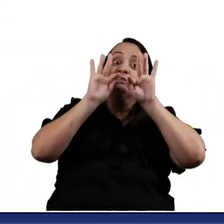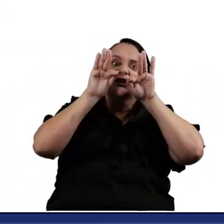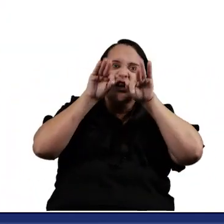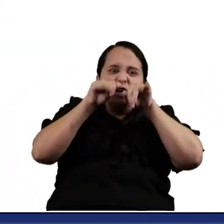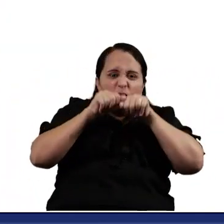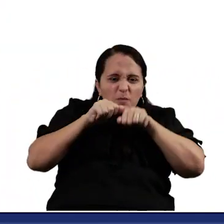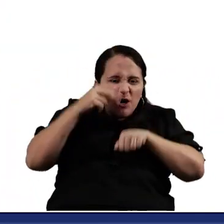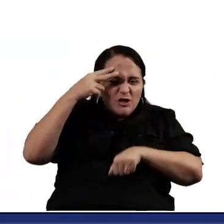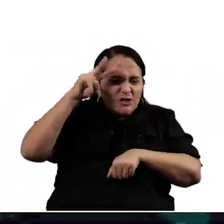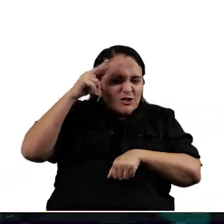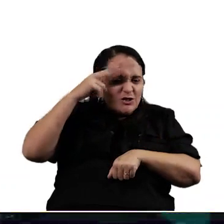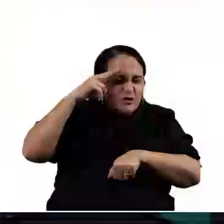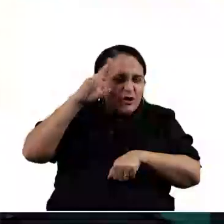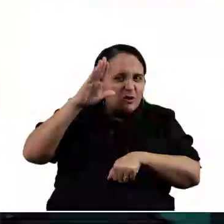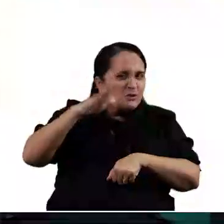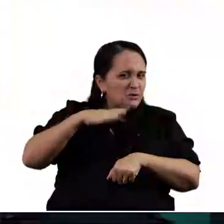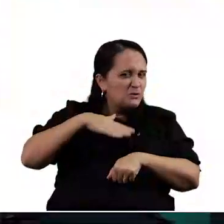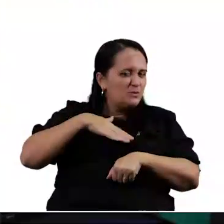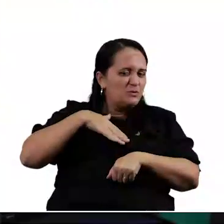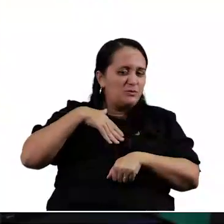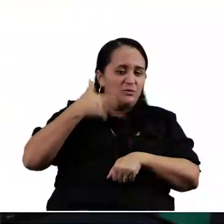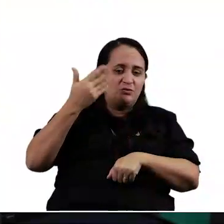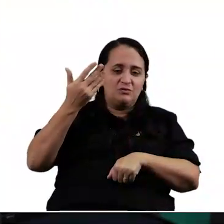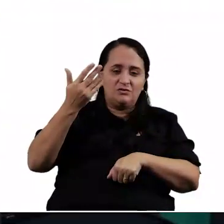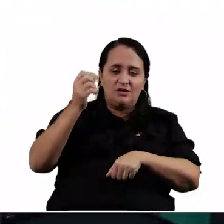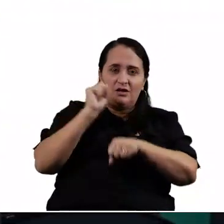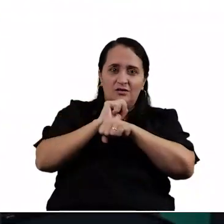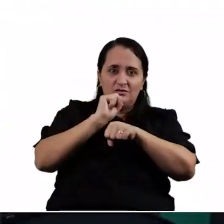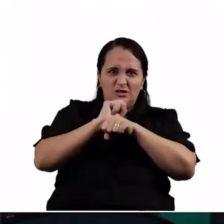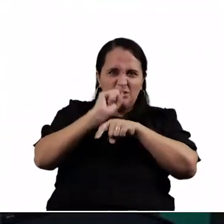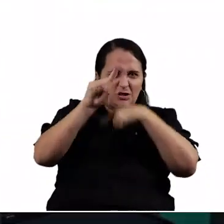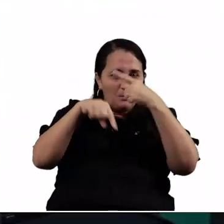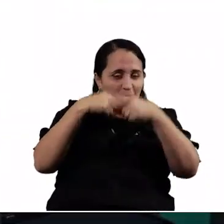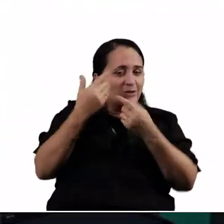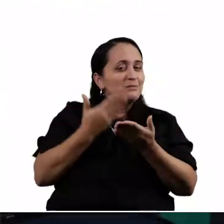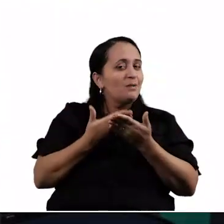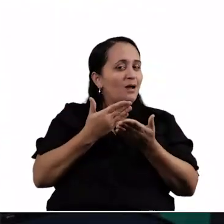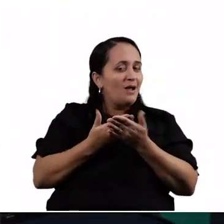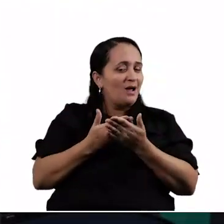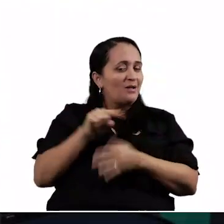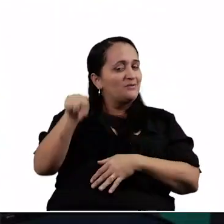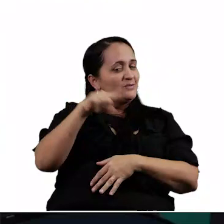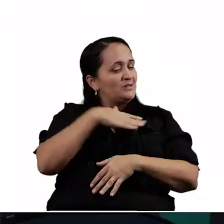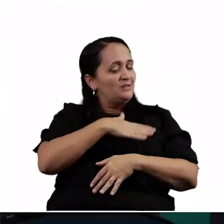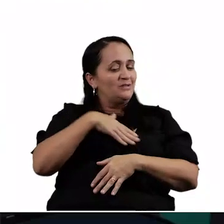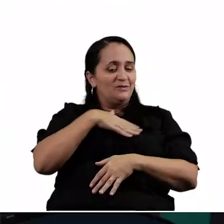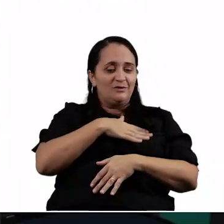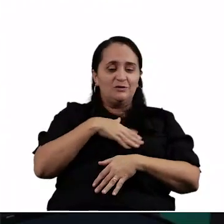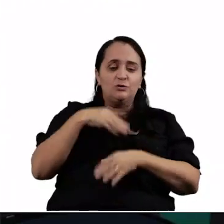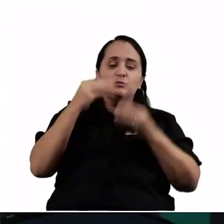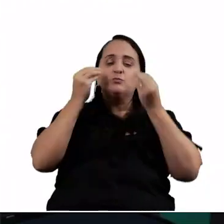assombração e aguardo vocês na próxima aula espero que vocês tenham gostado viu